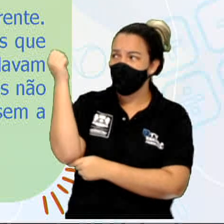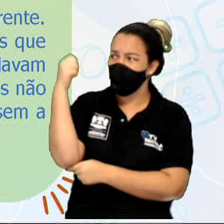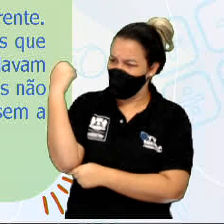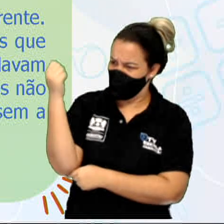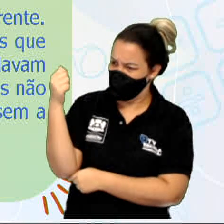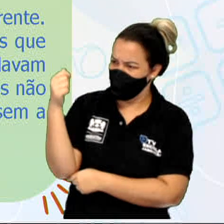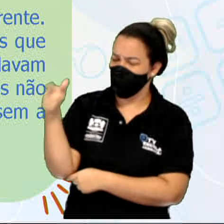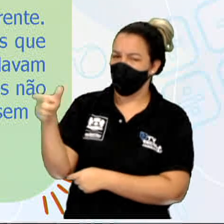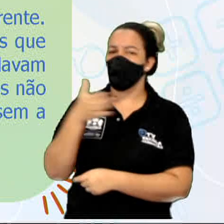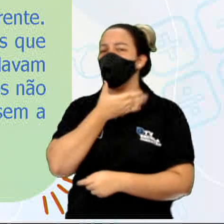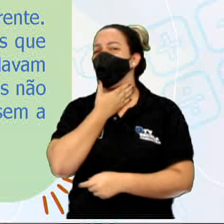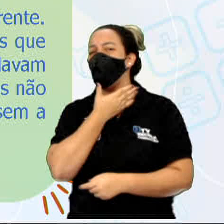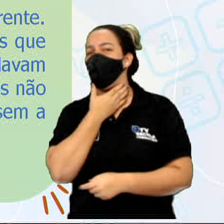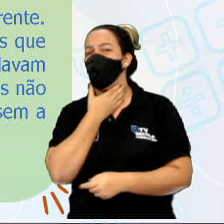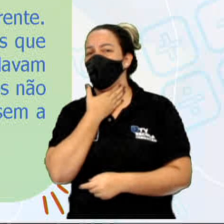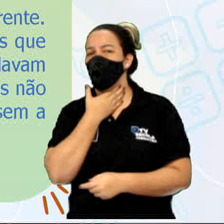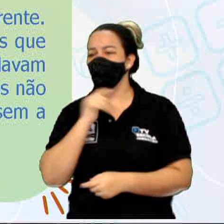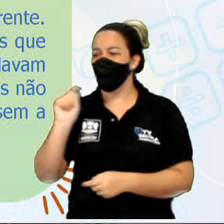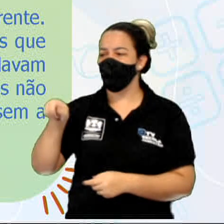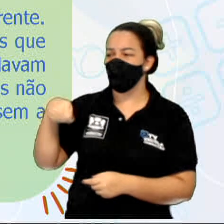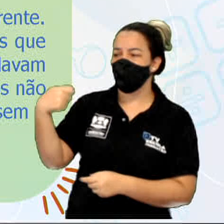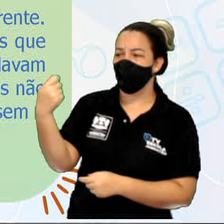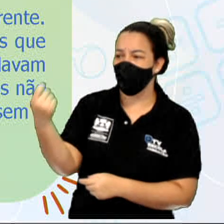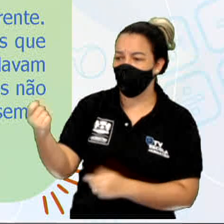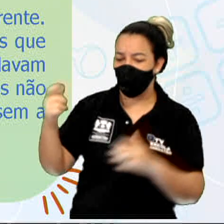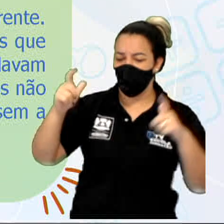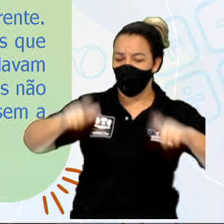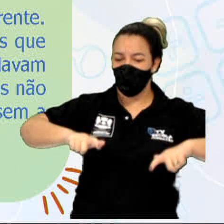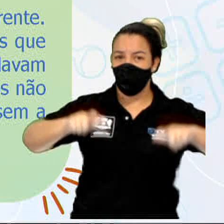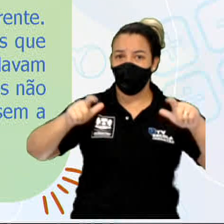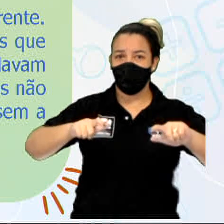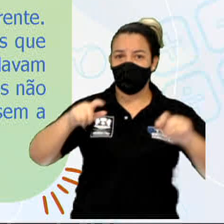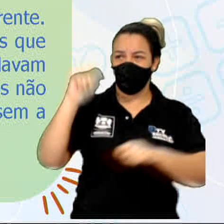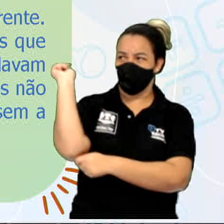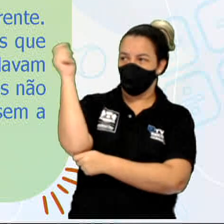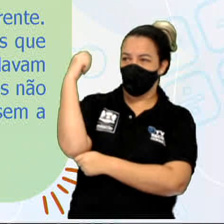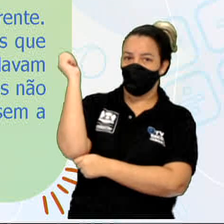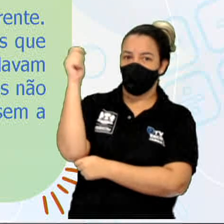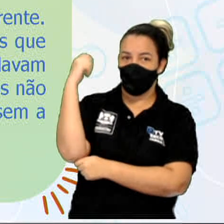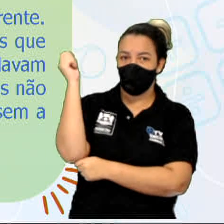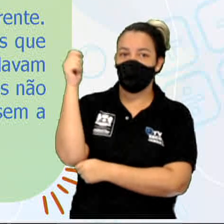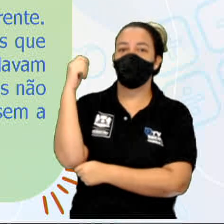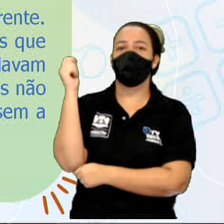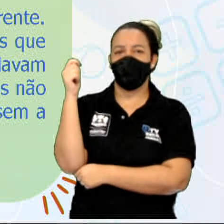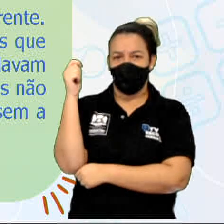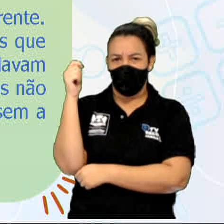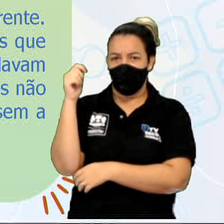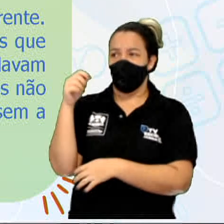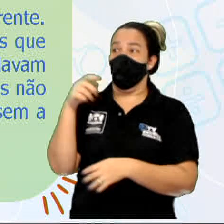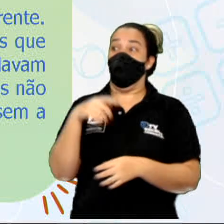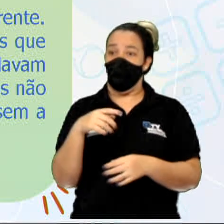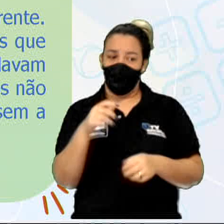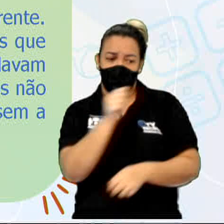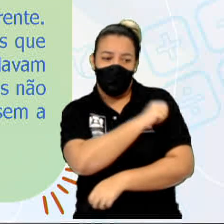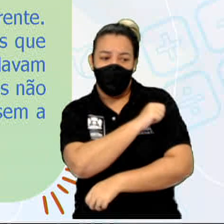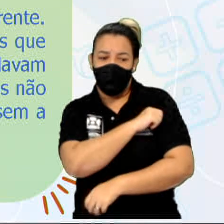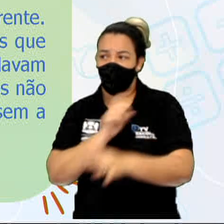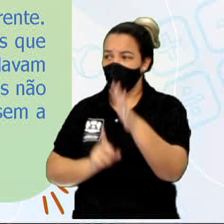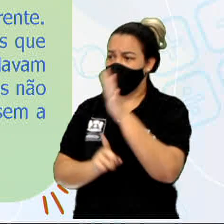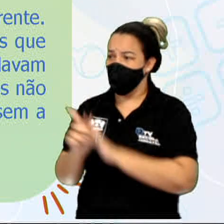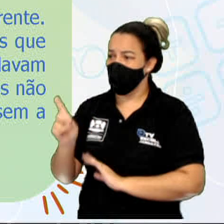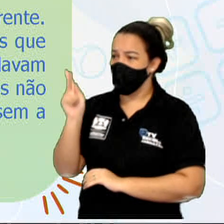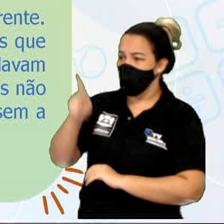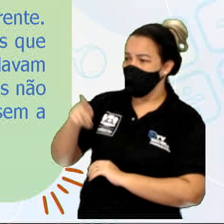gaúcho. Perguntaram para a professora por que o gaúcho falava diferente. A professora explicou que cada região tinha